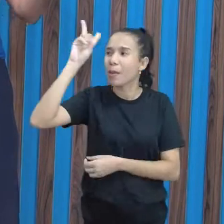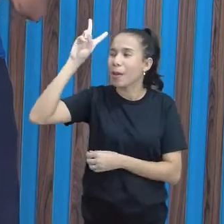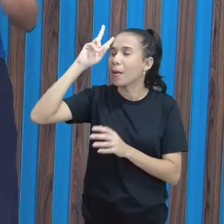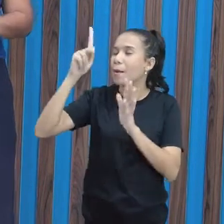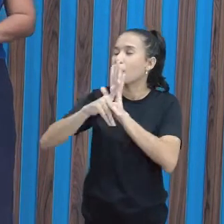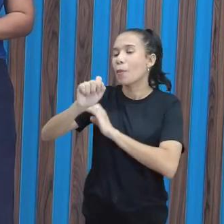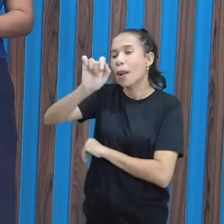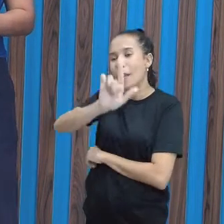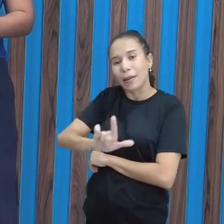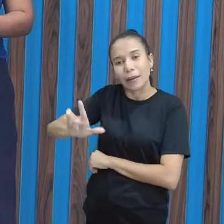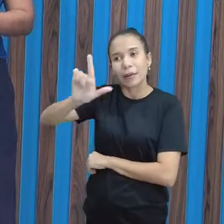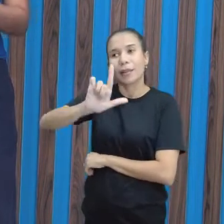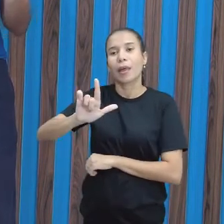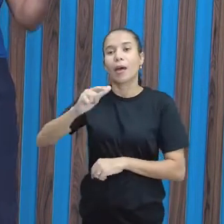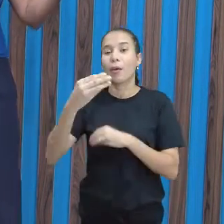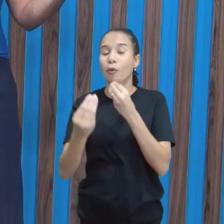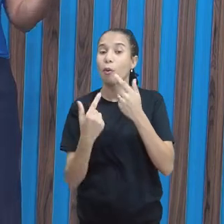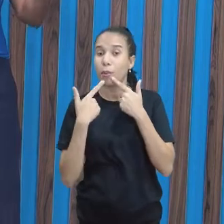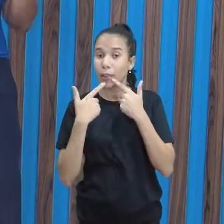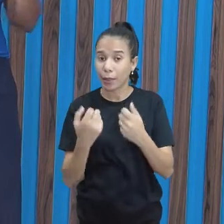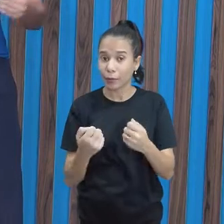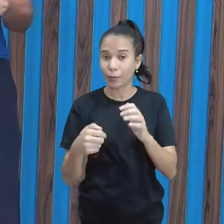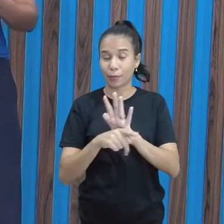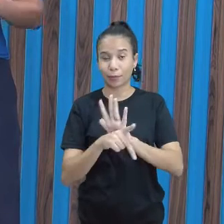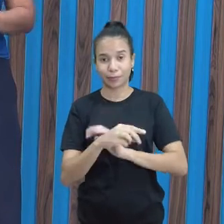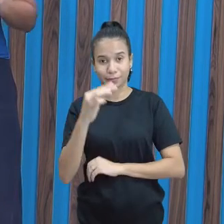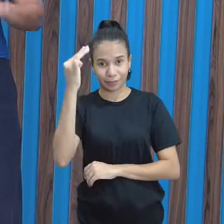literário, um recorte linguístico da